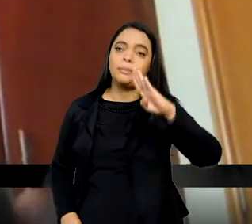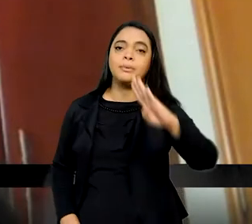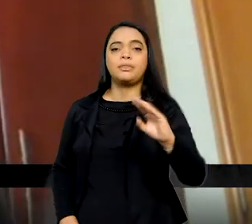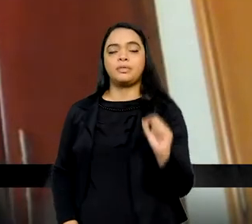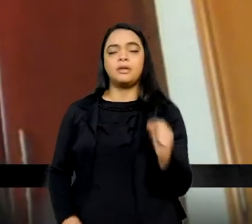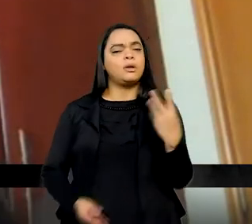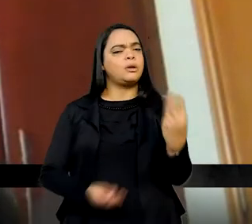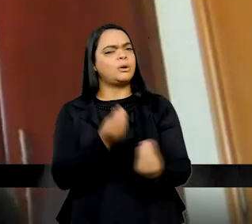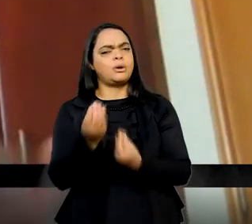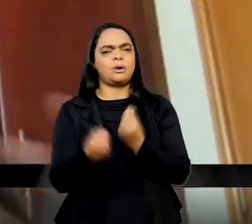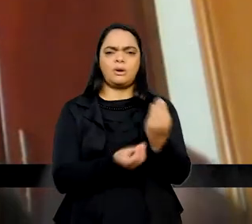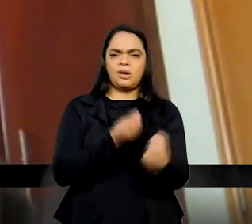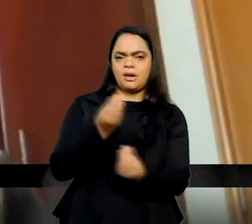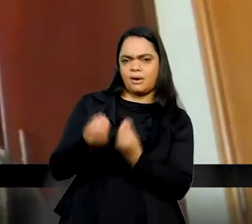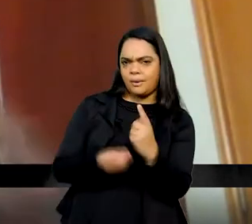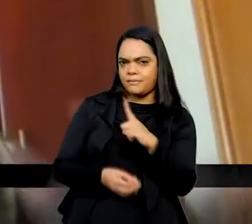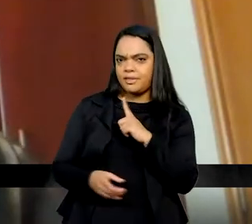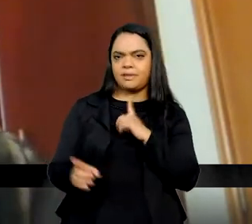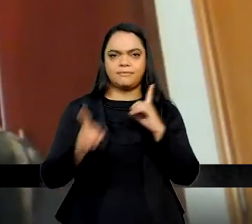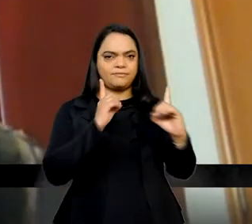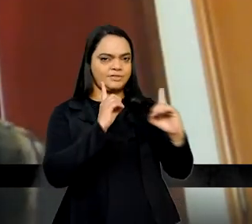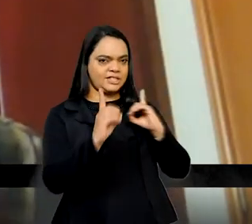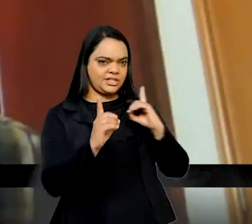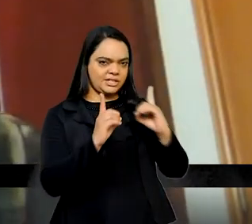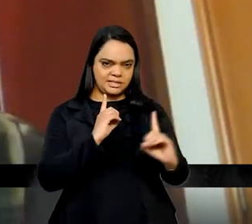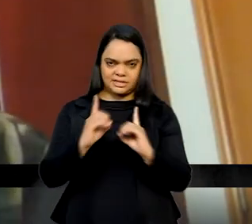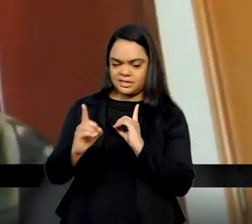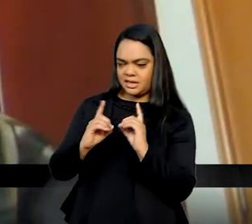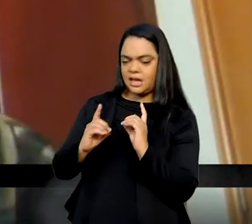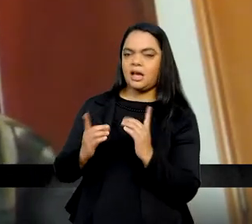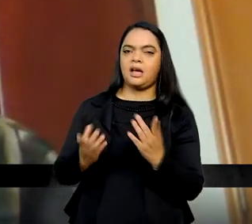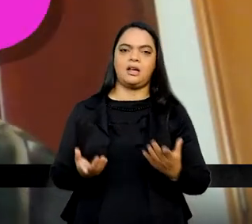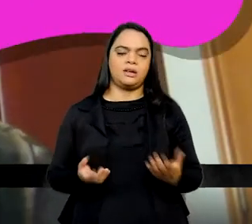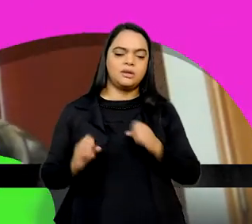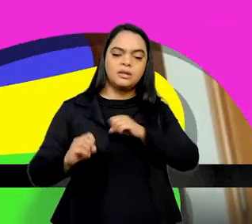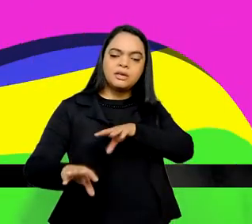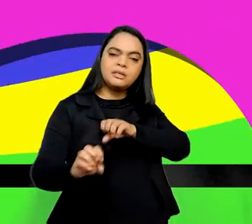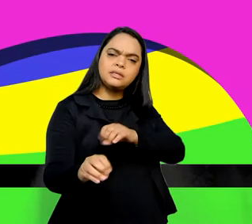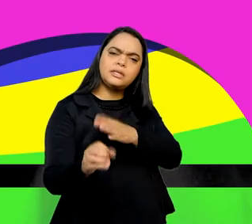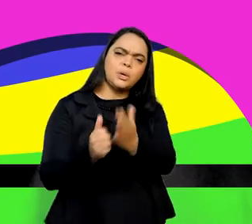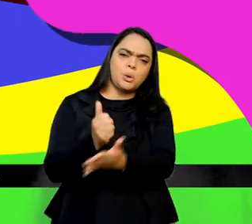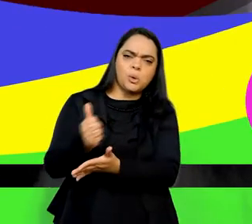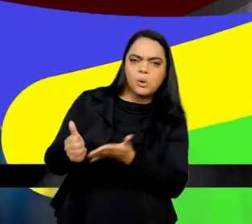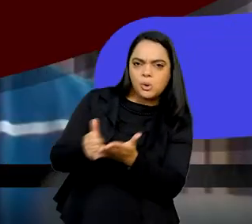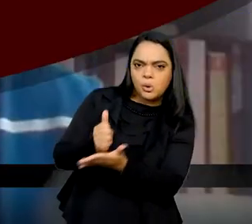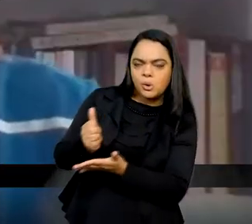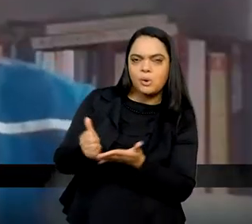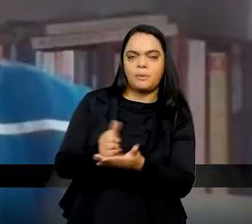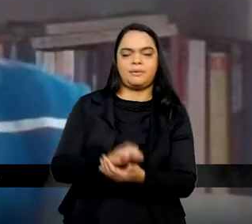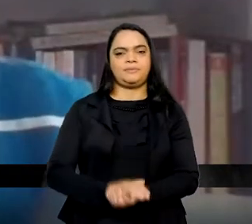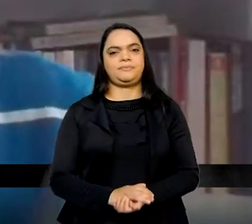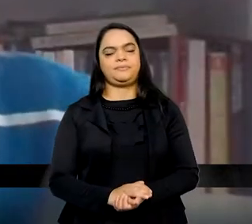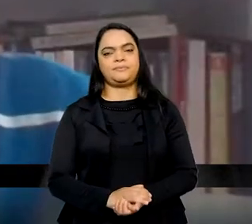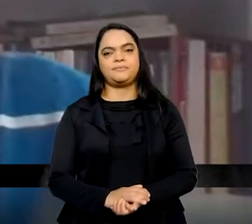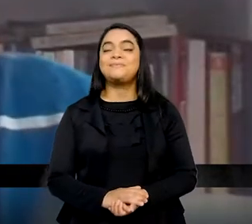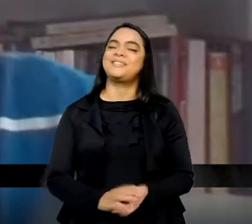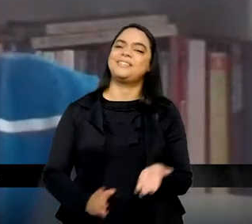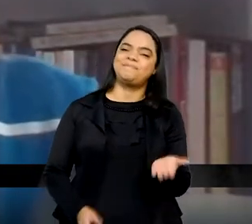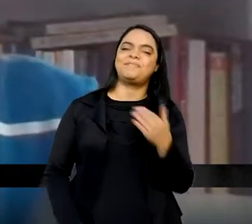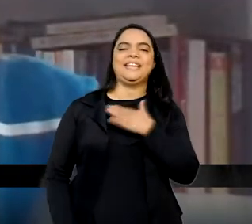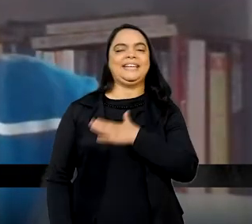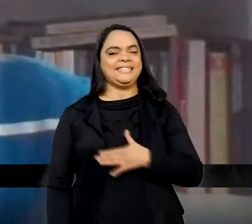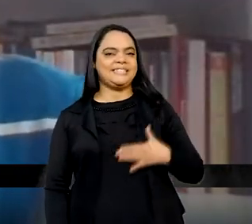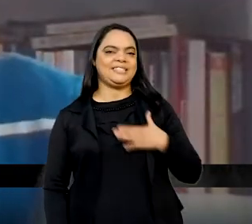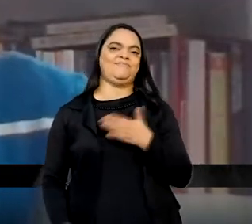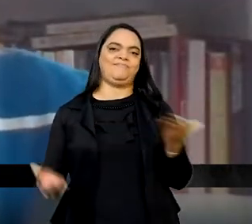principalmente, como a gente pode estabelecer diálogos com ensino básico. É uma satisfação